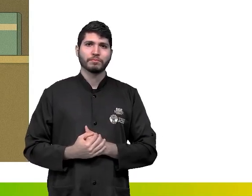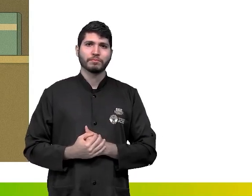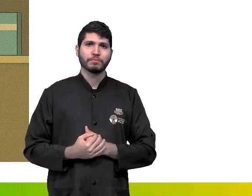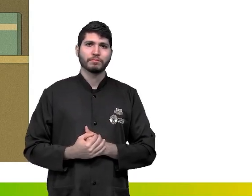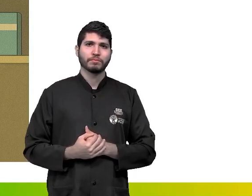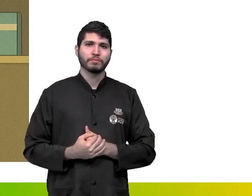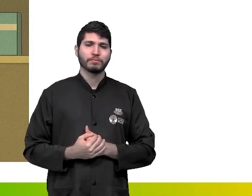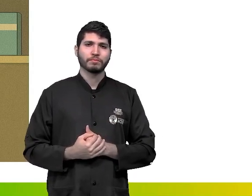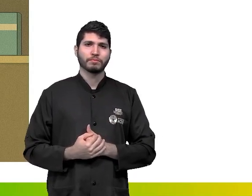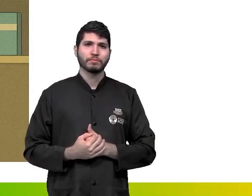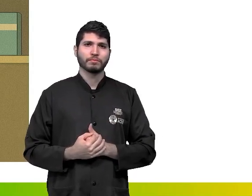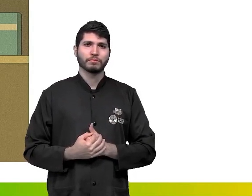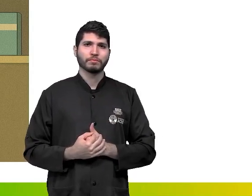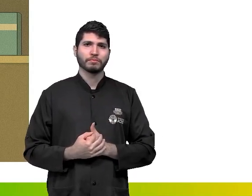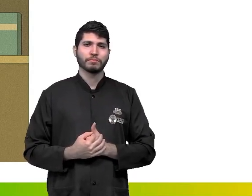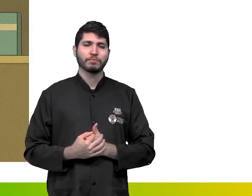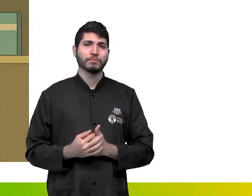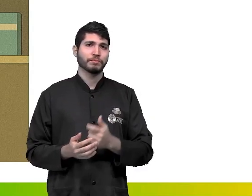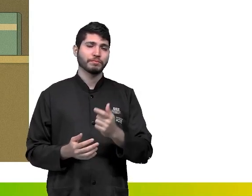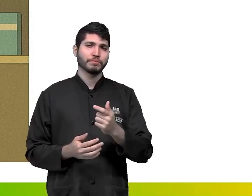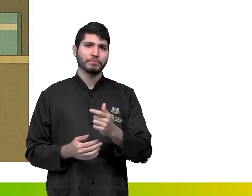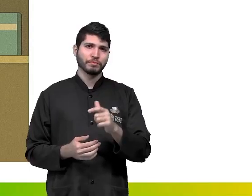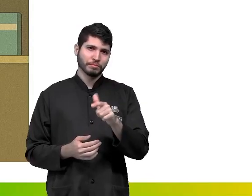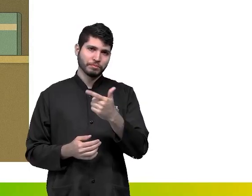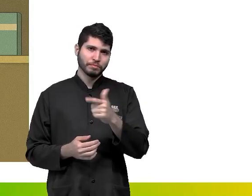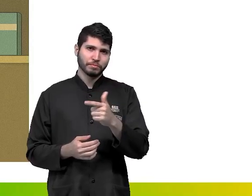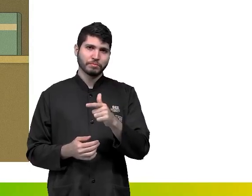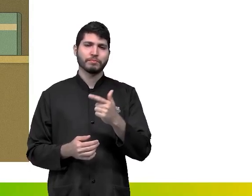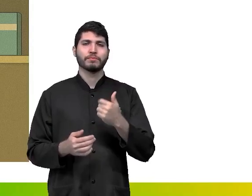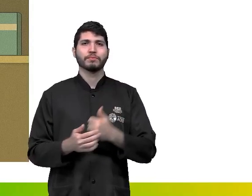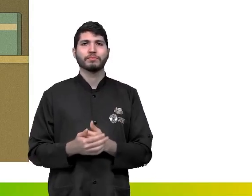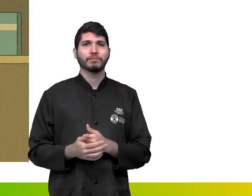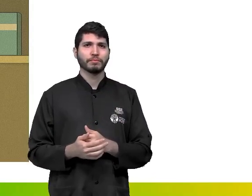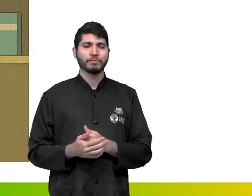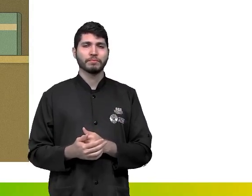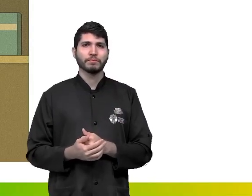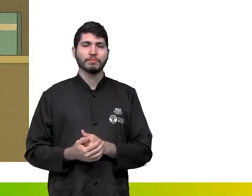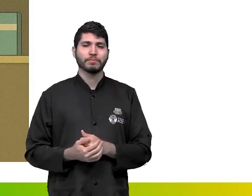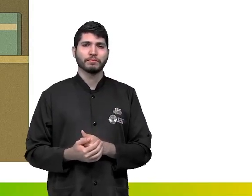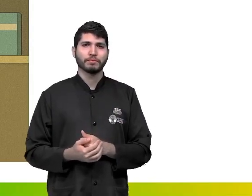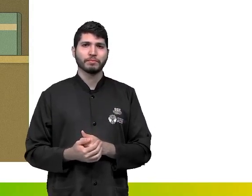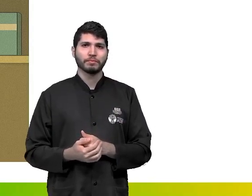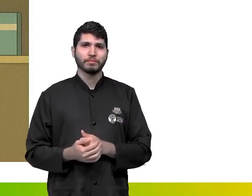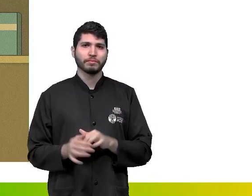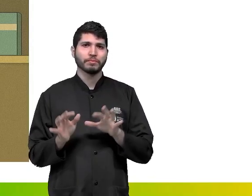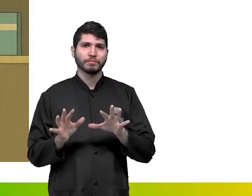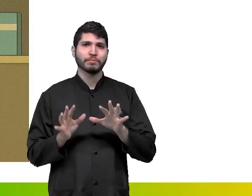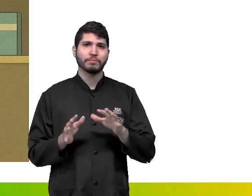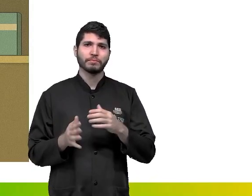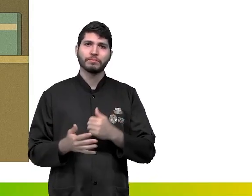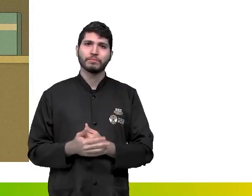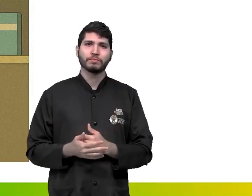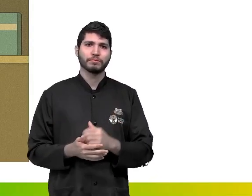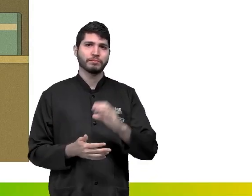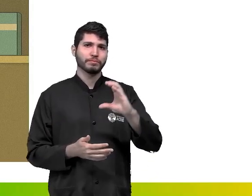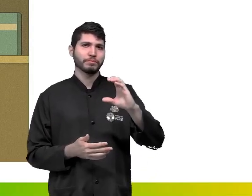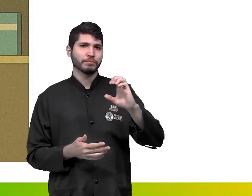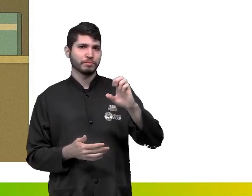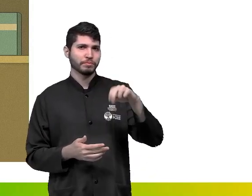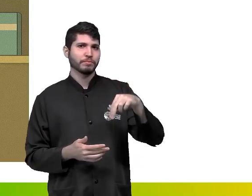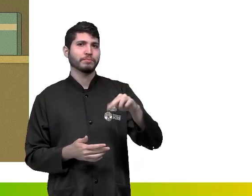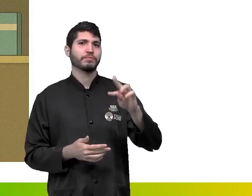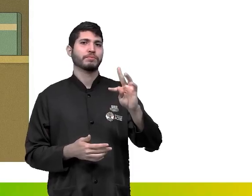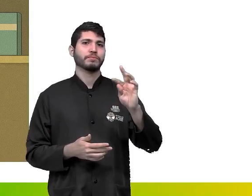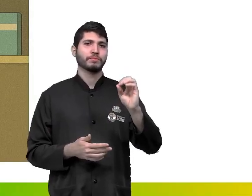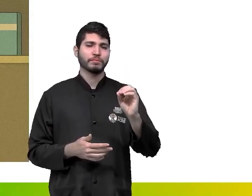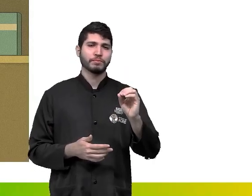dezena, e não nunca entre a dezena e a centena. Não existe essa conjunção entre dezena e centena, só entre unidade e dezena e a partir do número